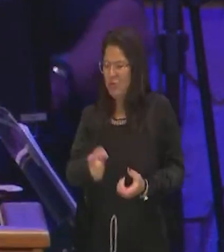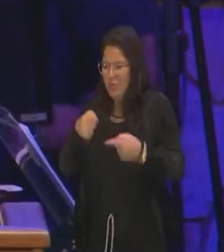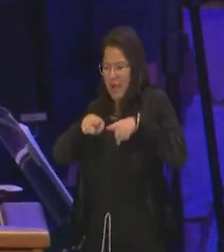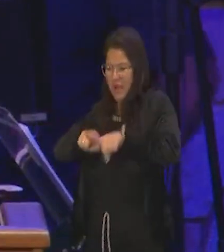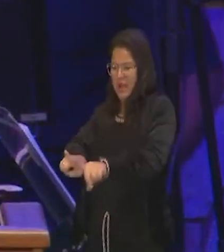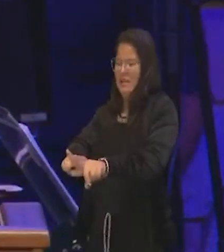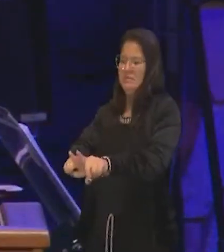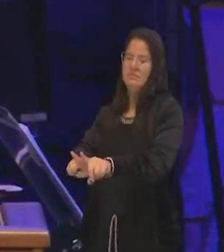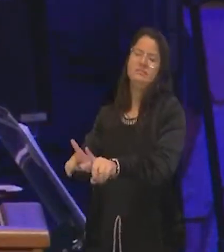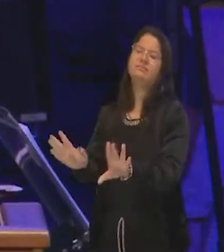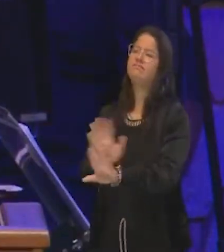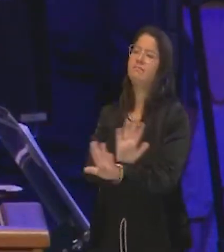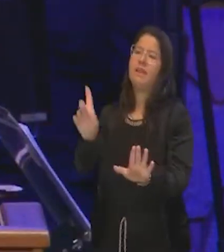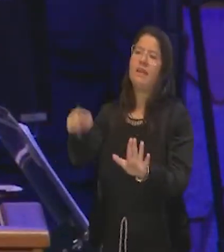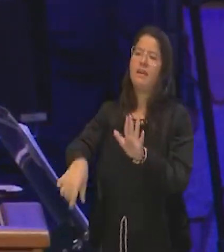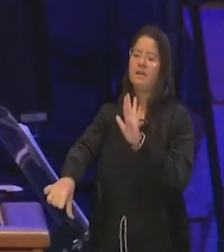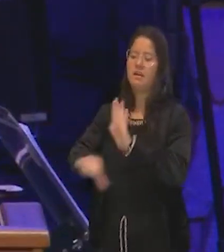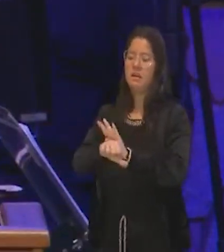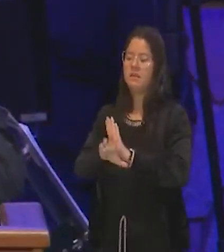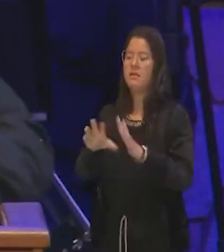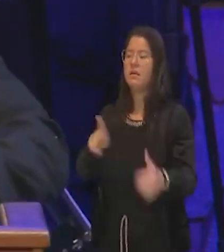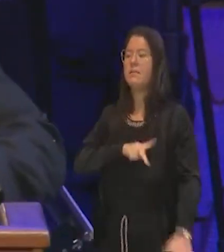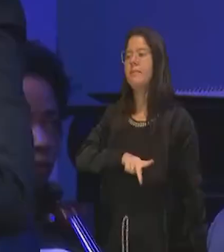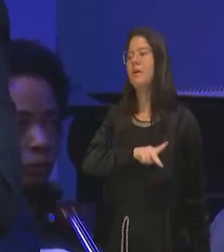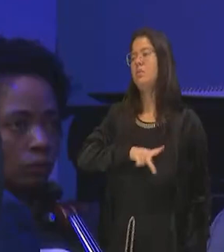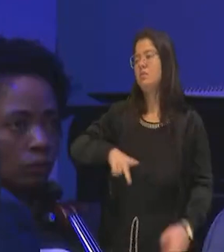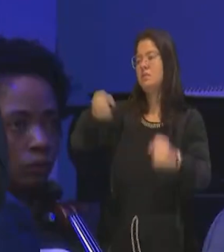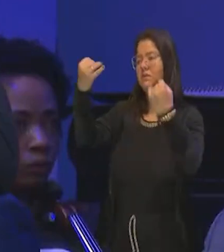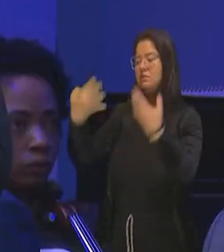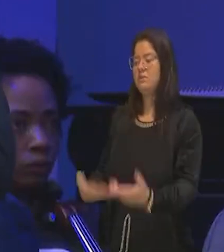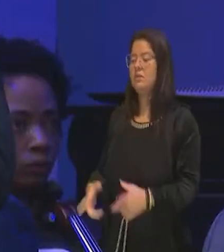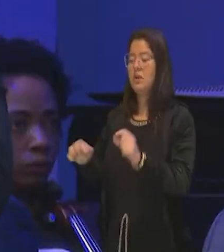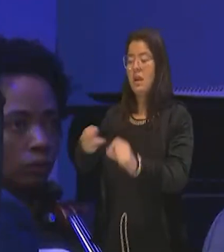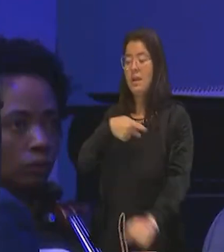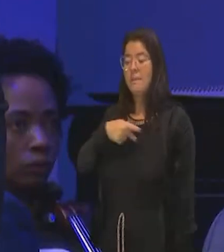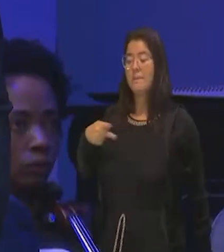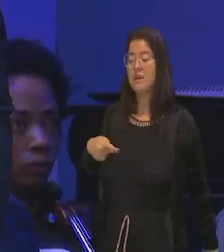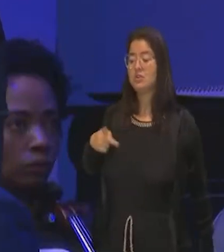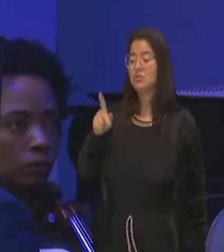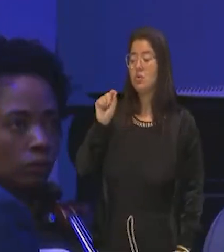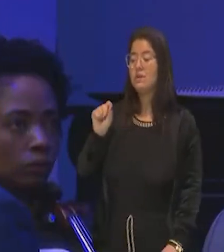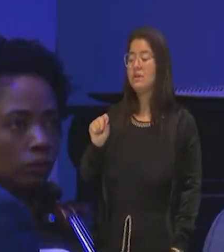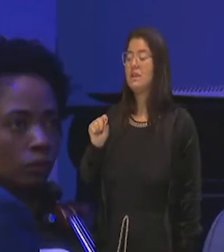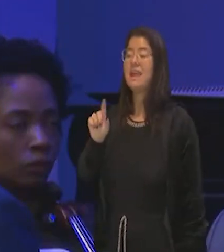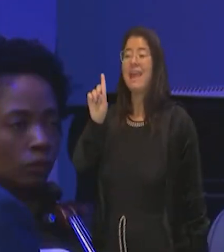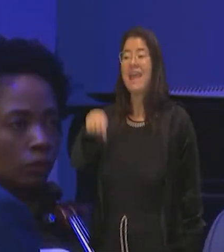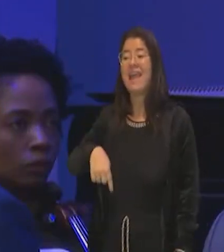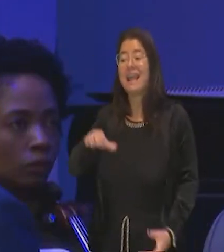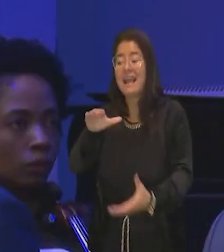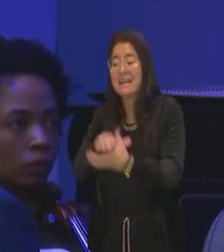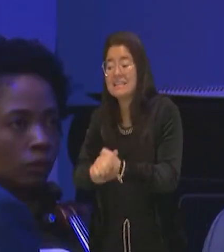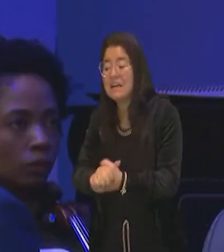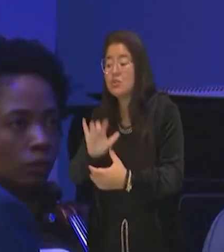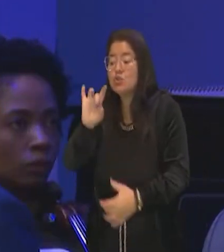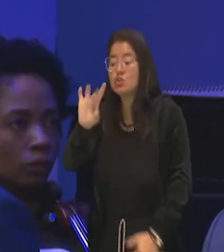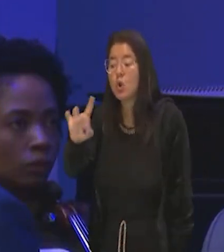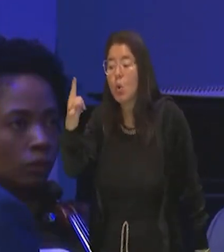penal. O que Paulo está querendo dizer é que o pastor, ele é monogâmico, ele é casado com uma